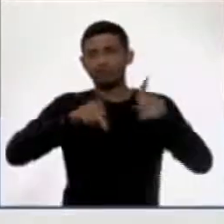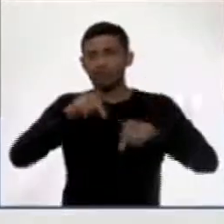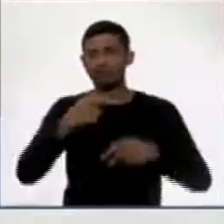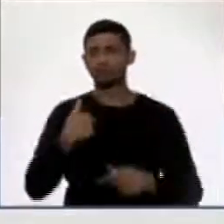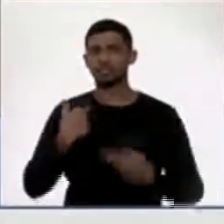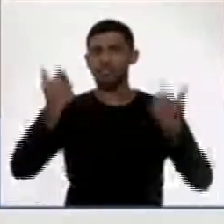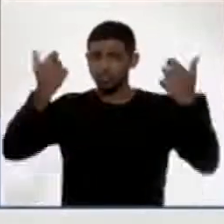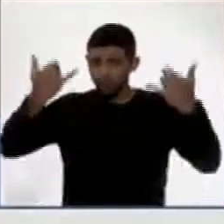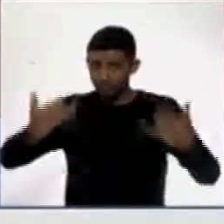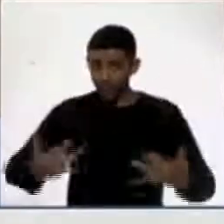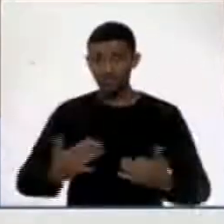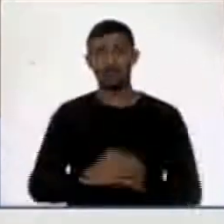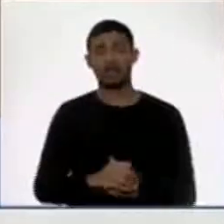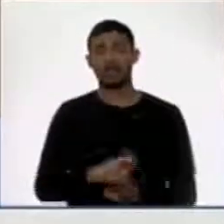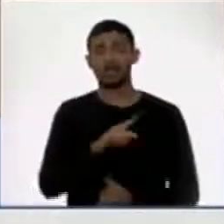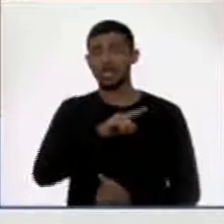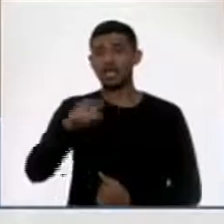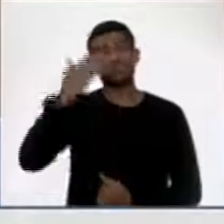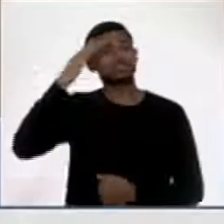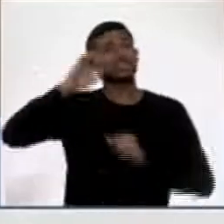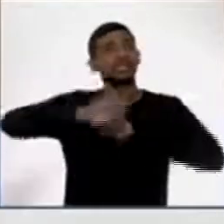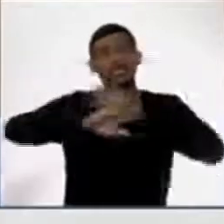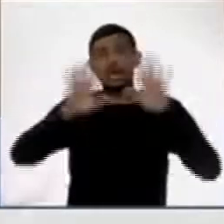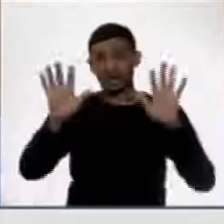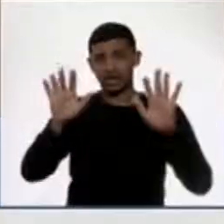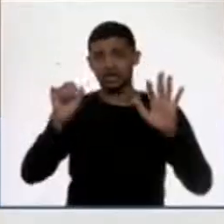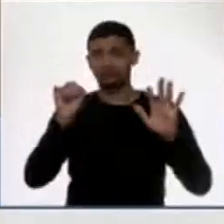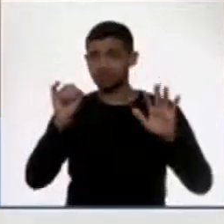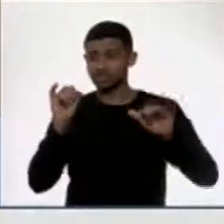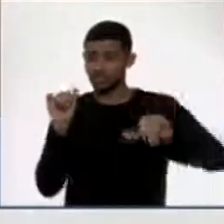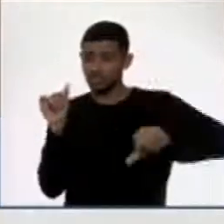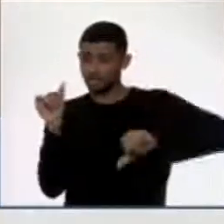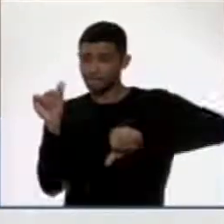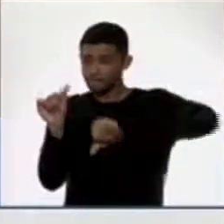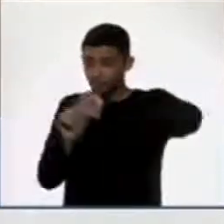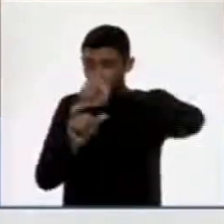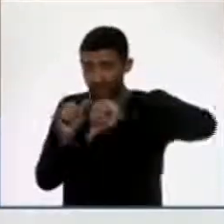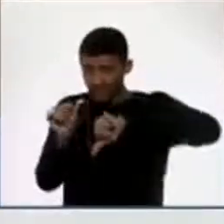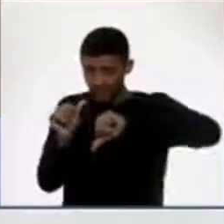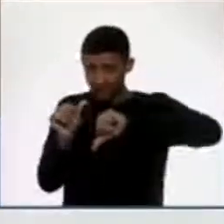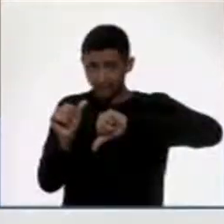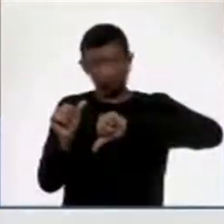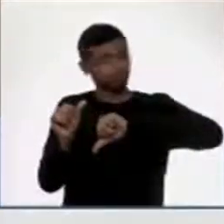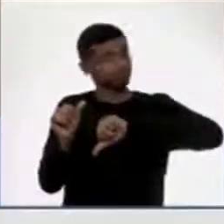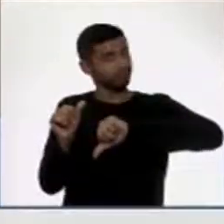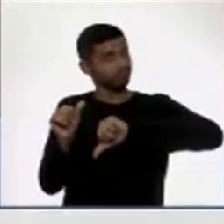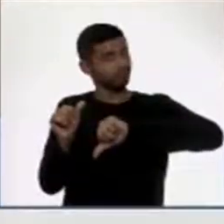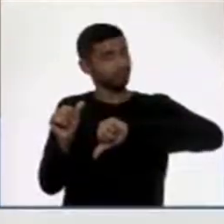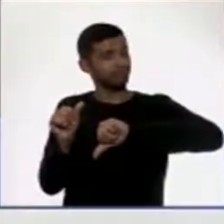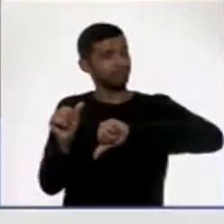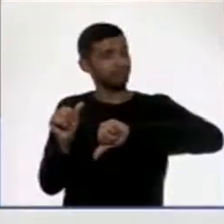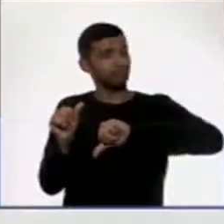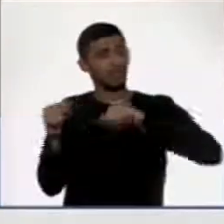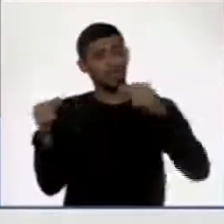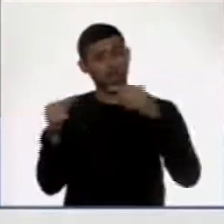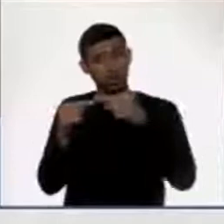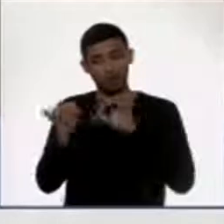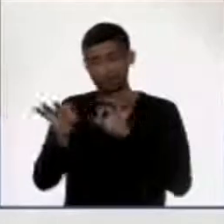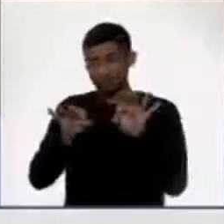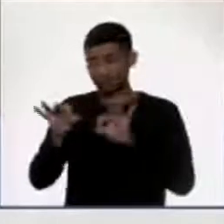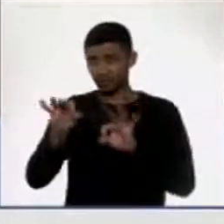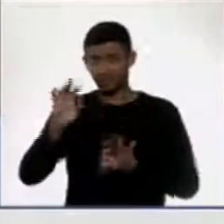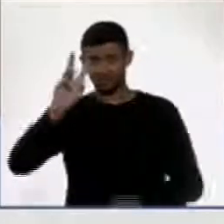curso, para que elas entendam que o que está sendo colocado hoje em jogo no Brasil é um processo